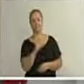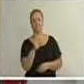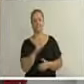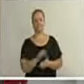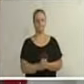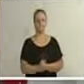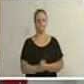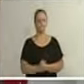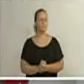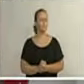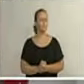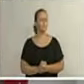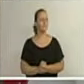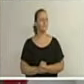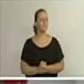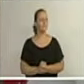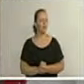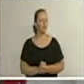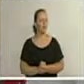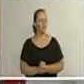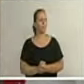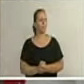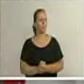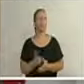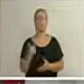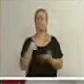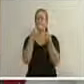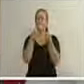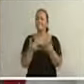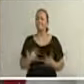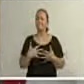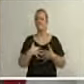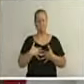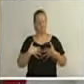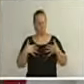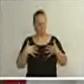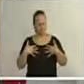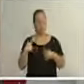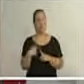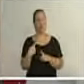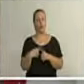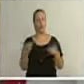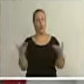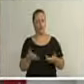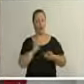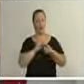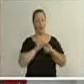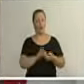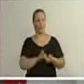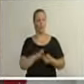Eu falo disso, vereador Célio, com o maior prazer, porque acho que agora ficou bem claro a minha opinião técnica em